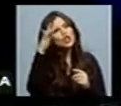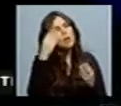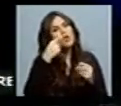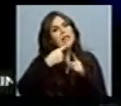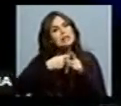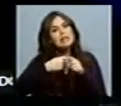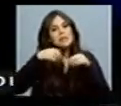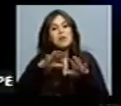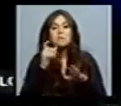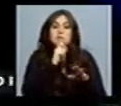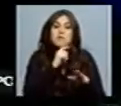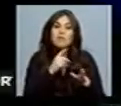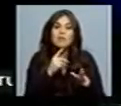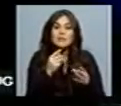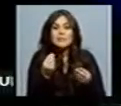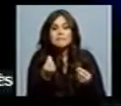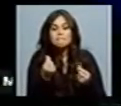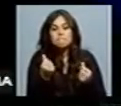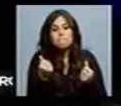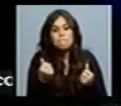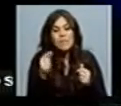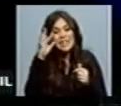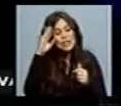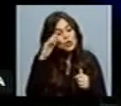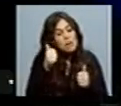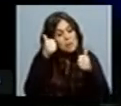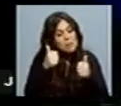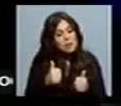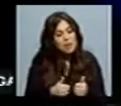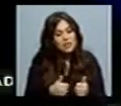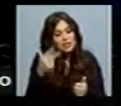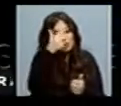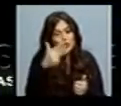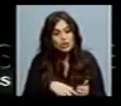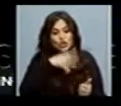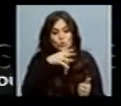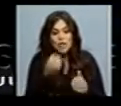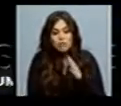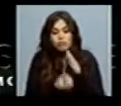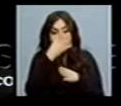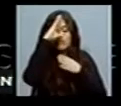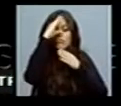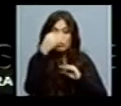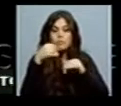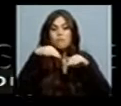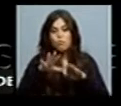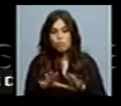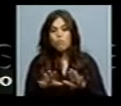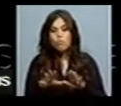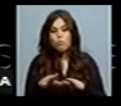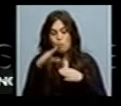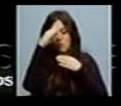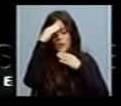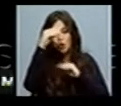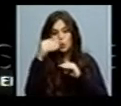calhar não deve ser ainda esta a teoria definitiva que explica a origem precisamente da nossa própria Lua. Mas da nossa Lua passamos